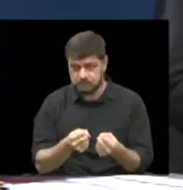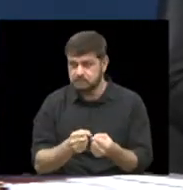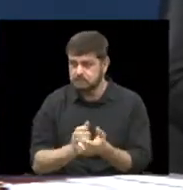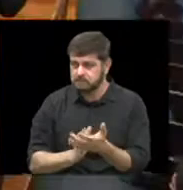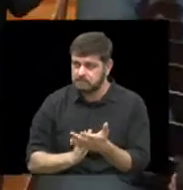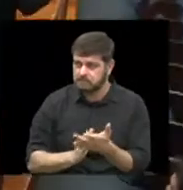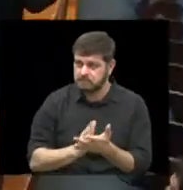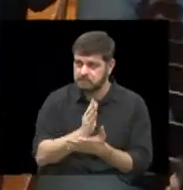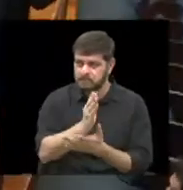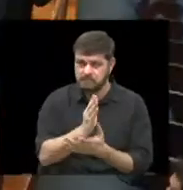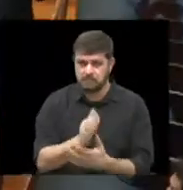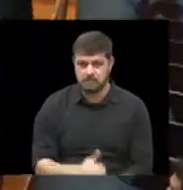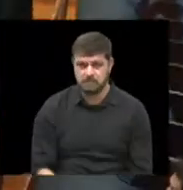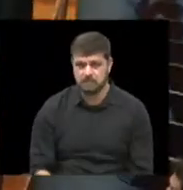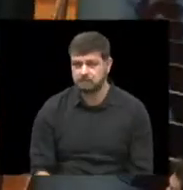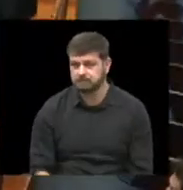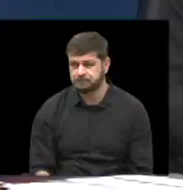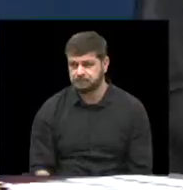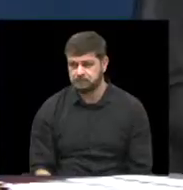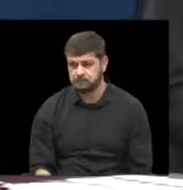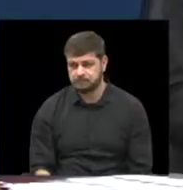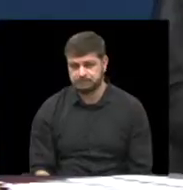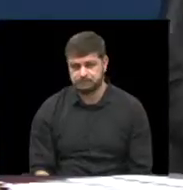com a comissão. Aprovado.